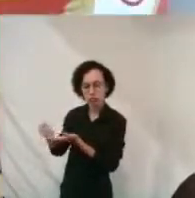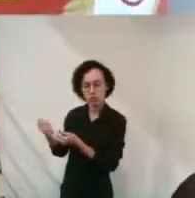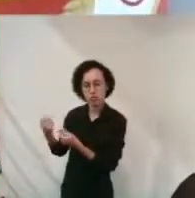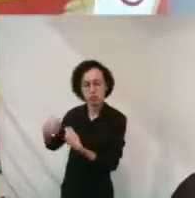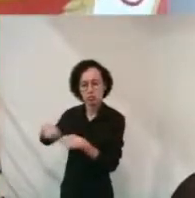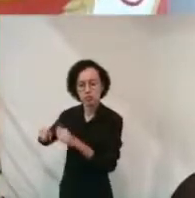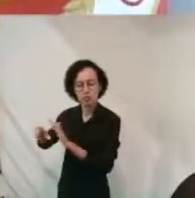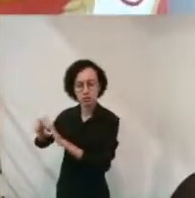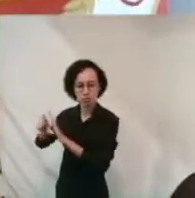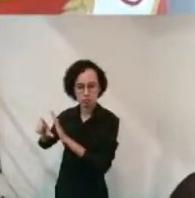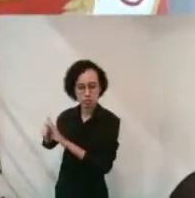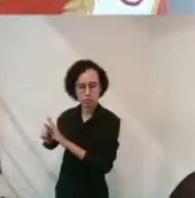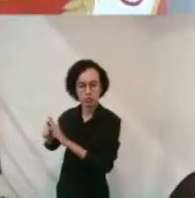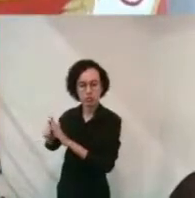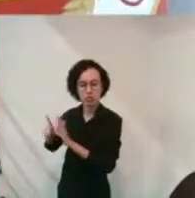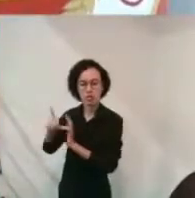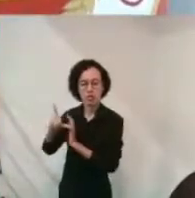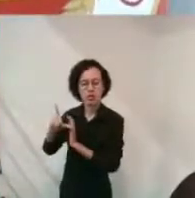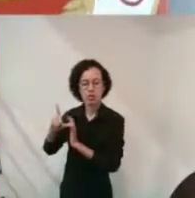das cooperativas e